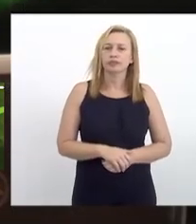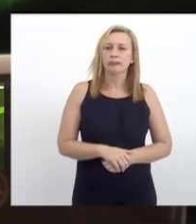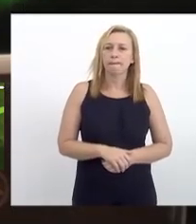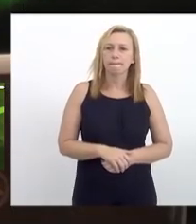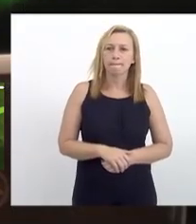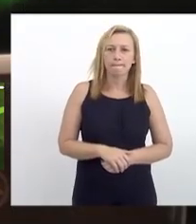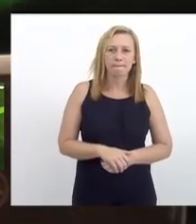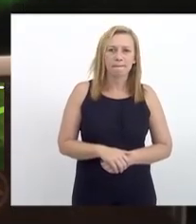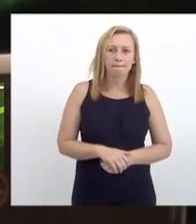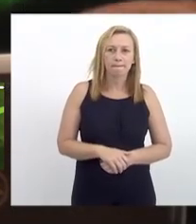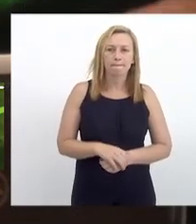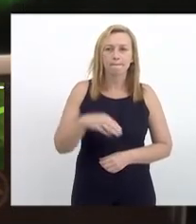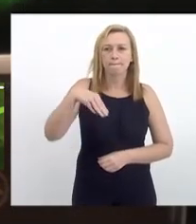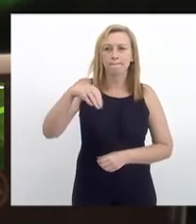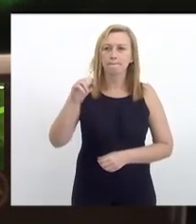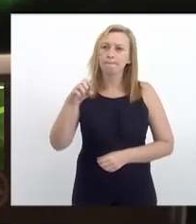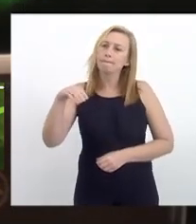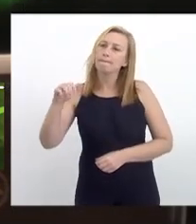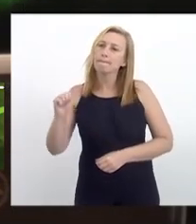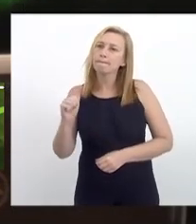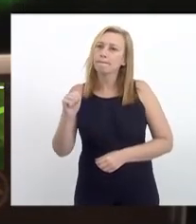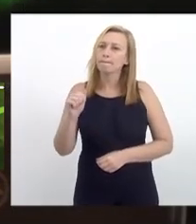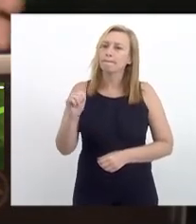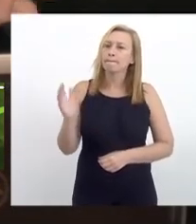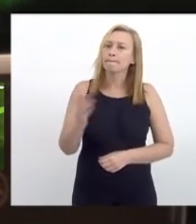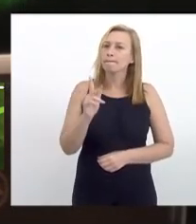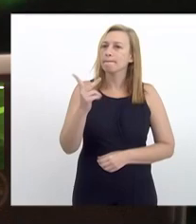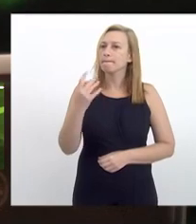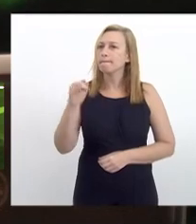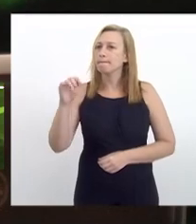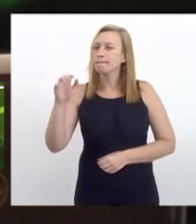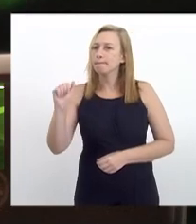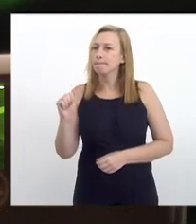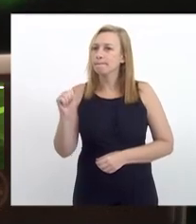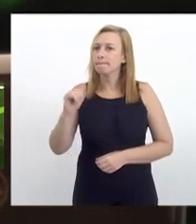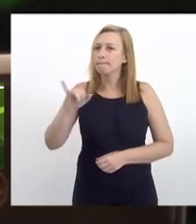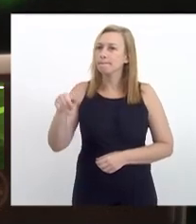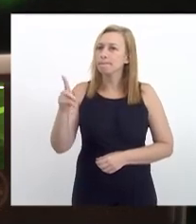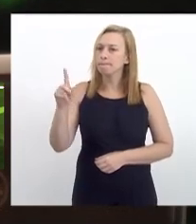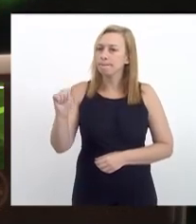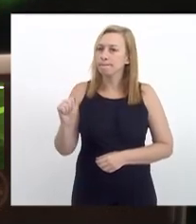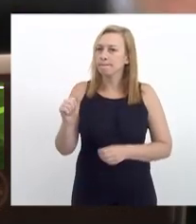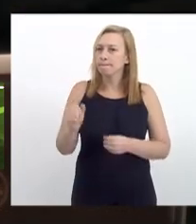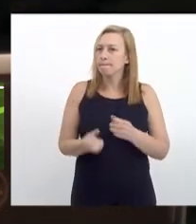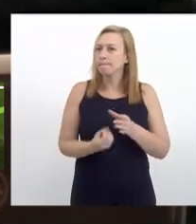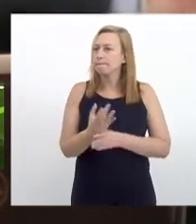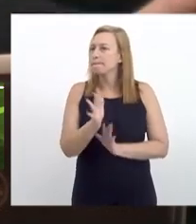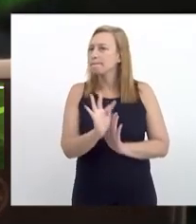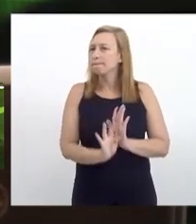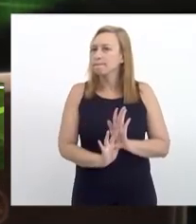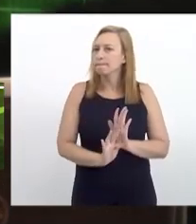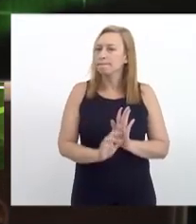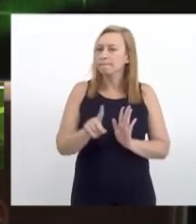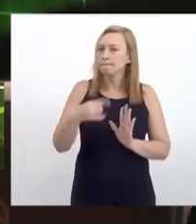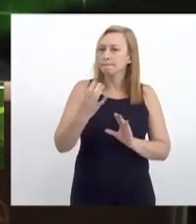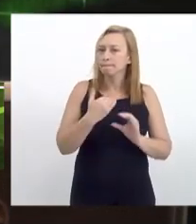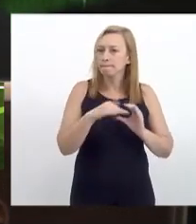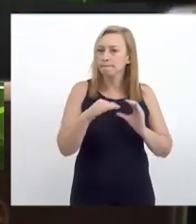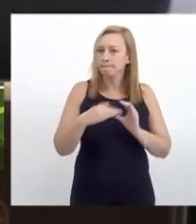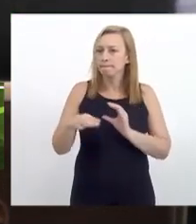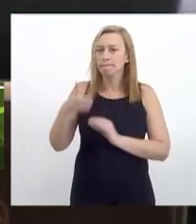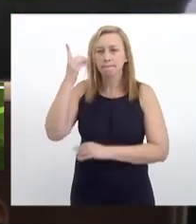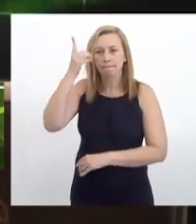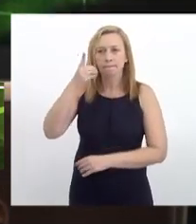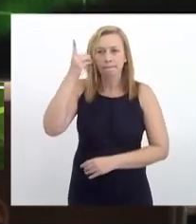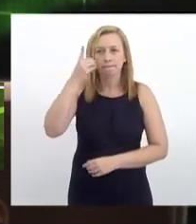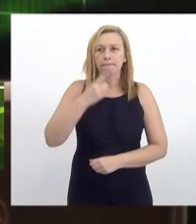Milena, ela e Juliana Fazer o texto Para depois nós passarmos Para os grupos deputados Então, deputado Deputado